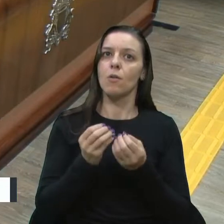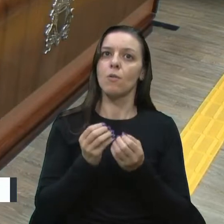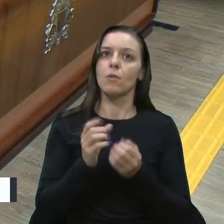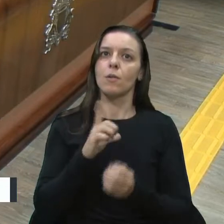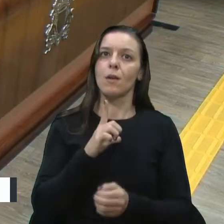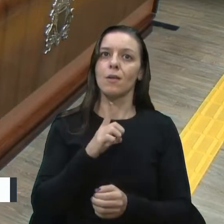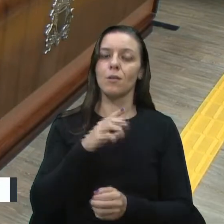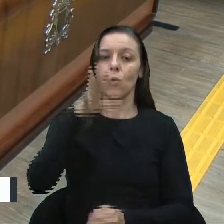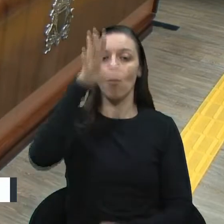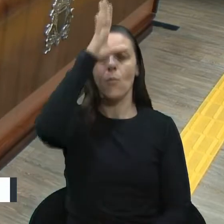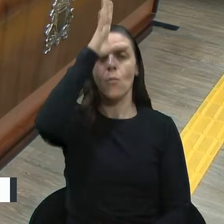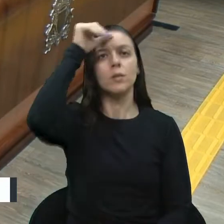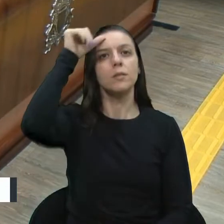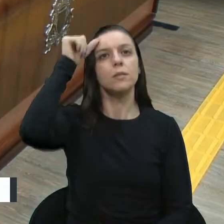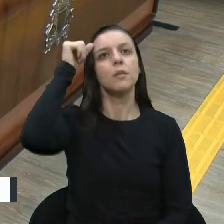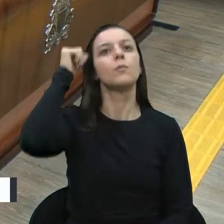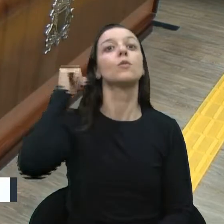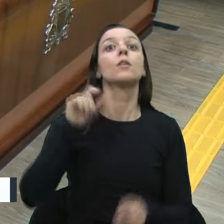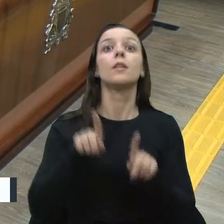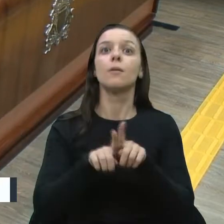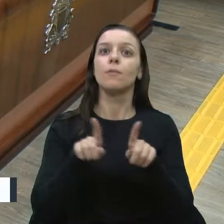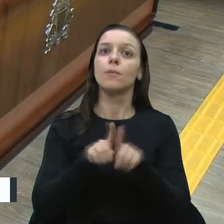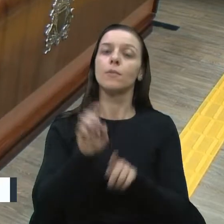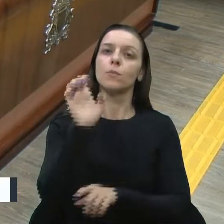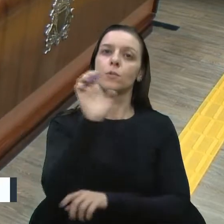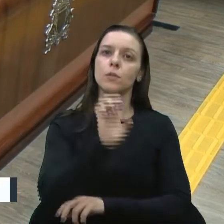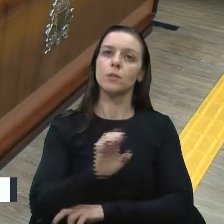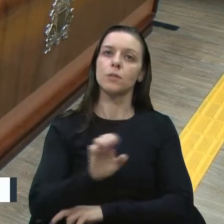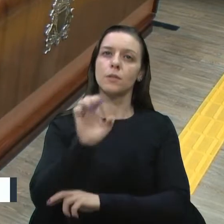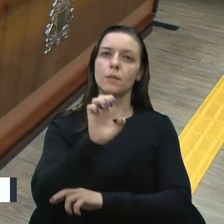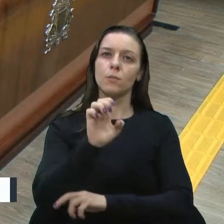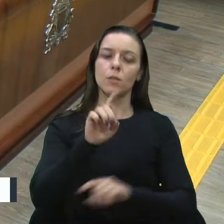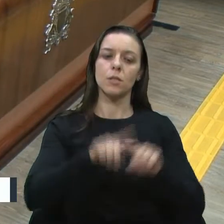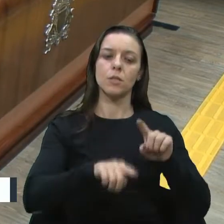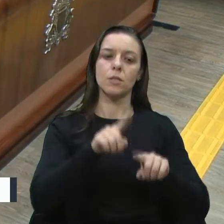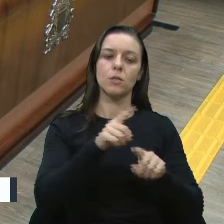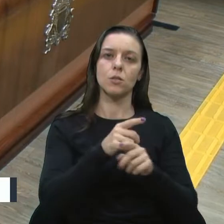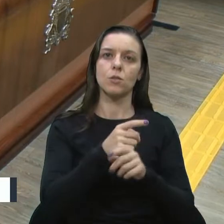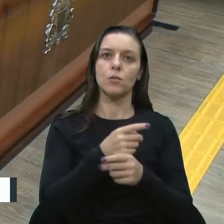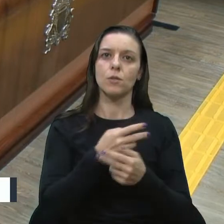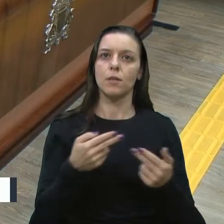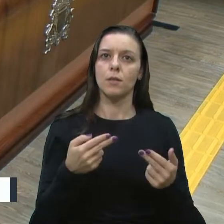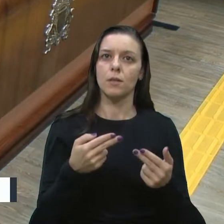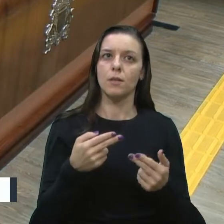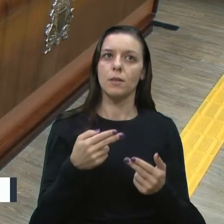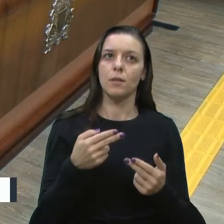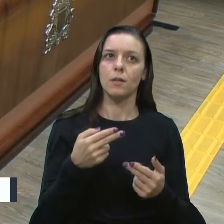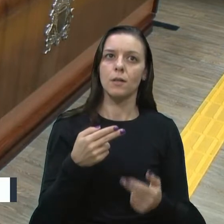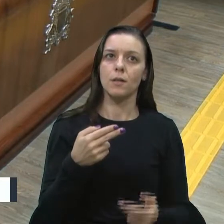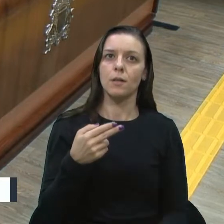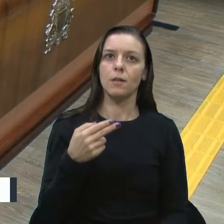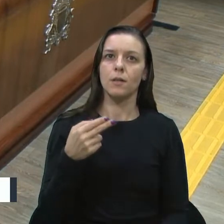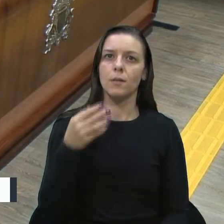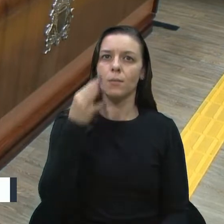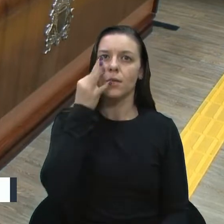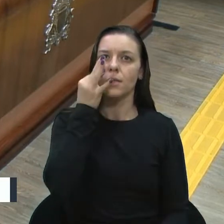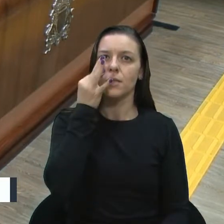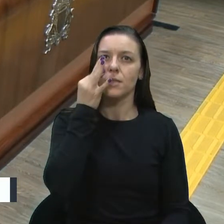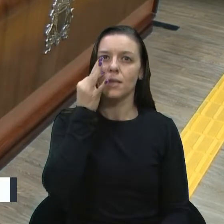do município como também do estado, para as atividades presenciais que daqui a pouco estarão sendo